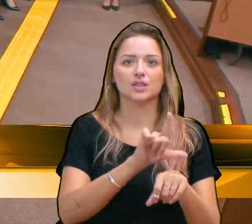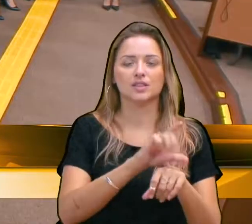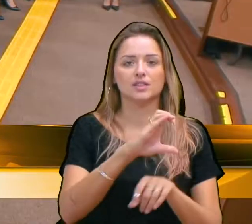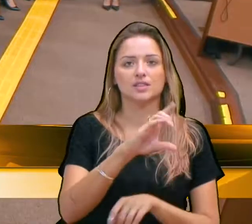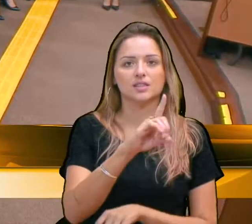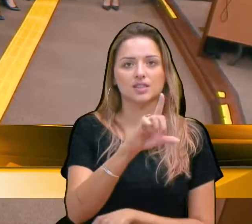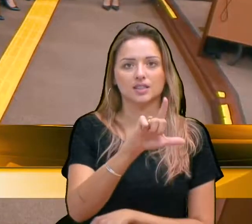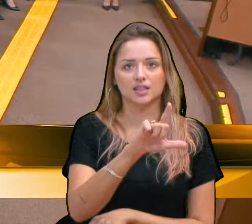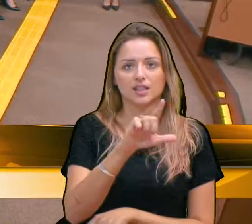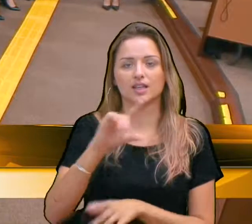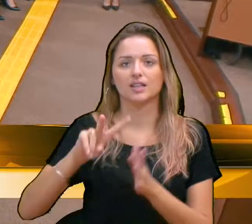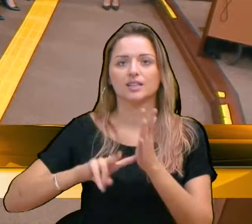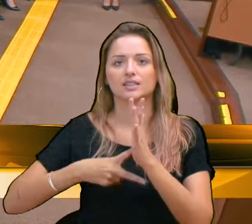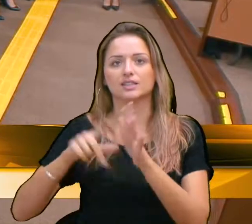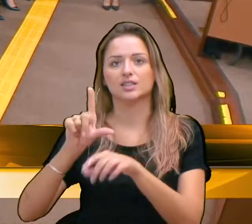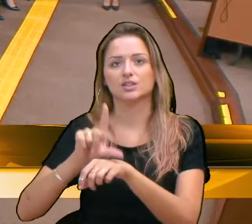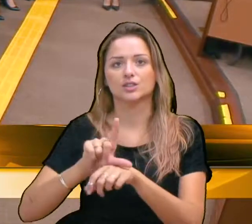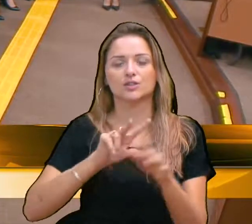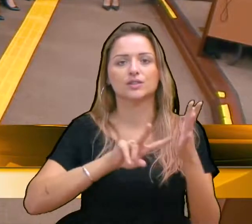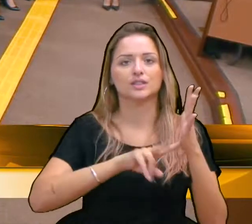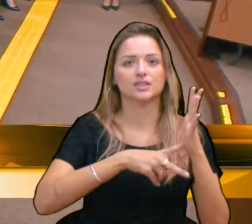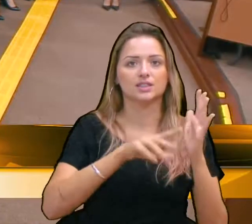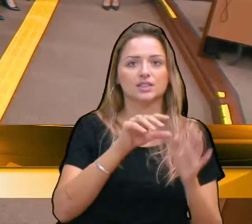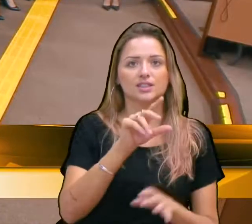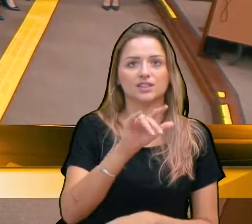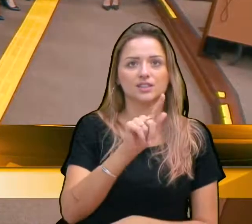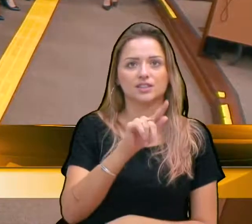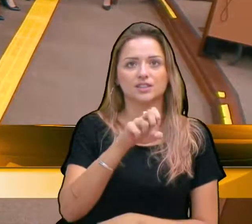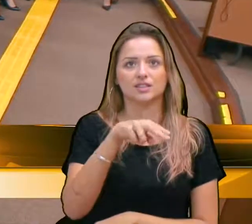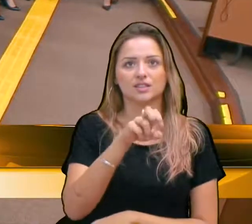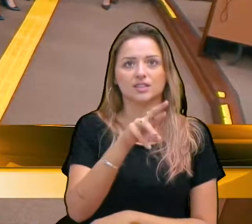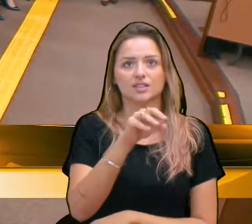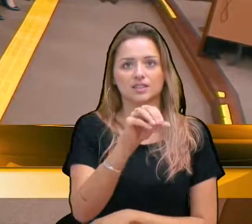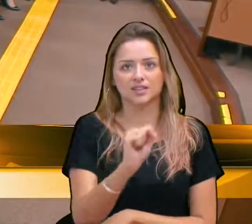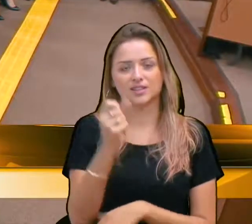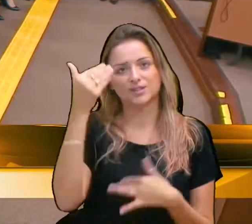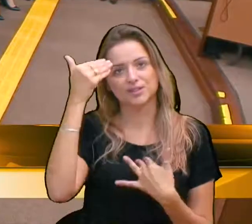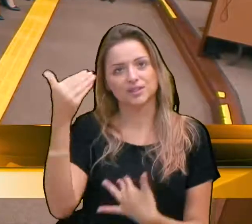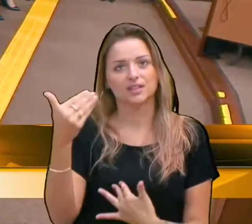CDL, Sim de Lojas e Sim de Gêneros. Muito obrigada.